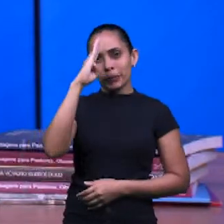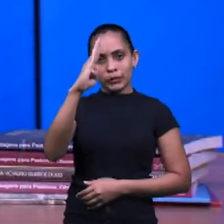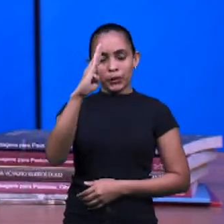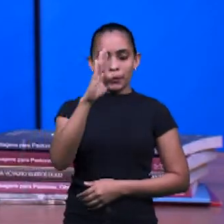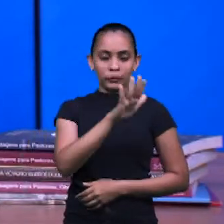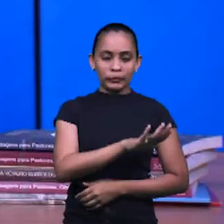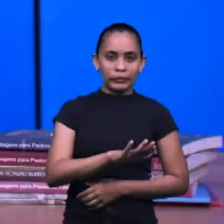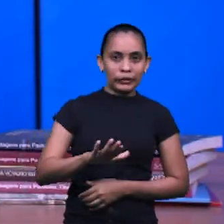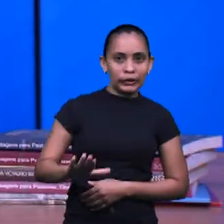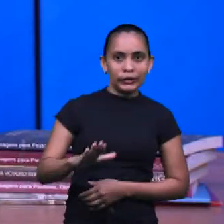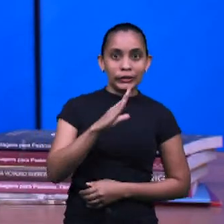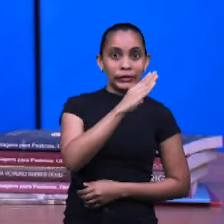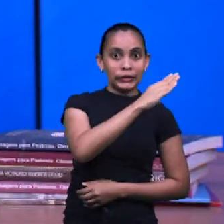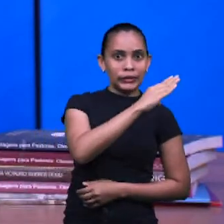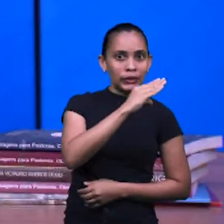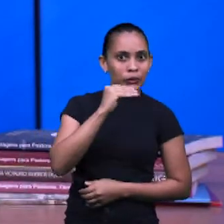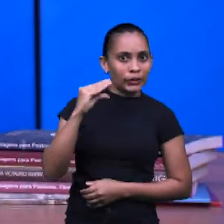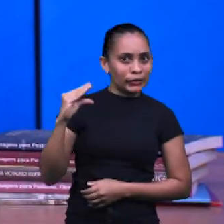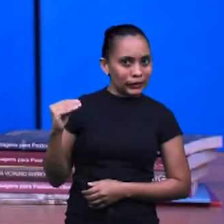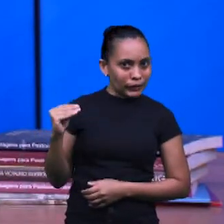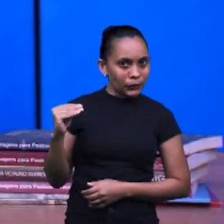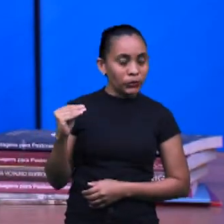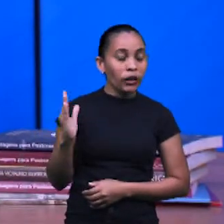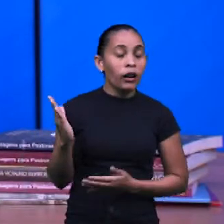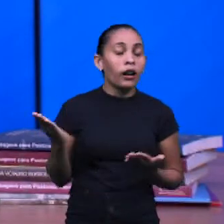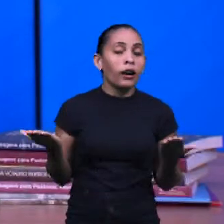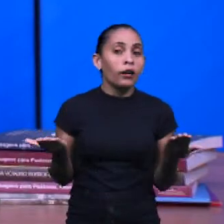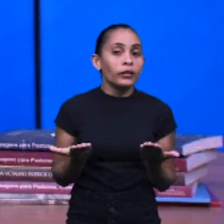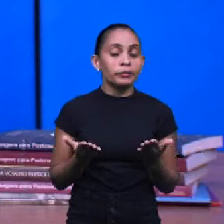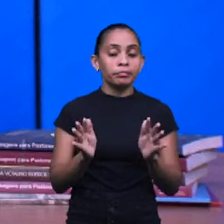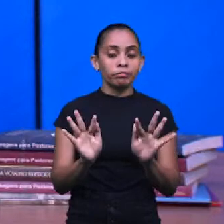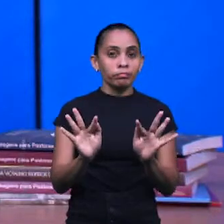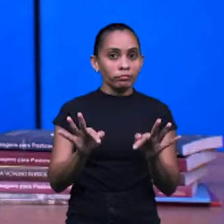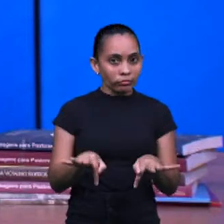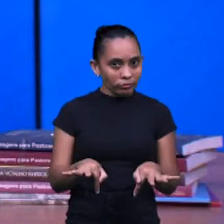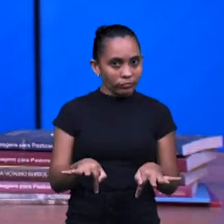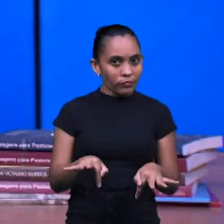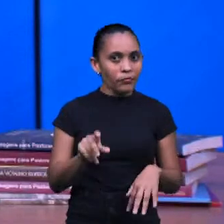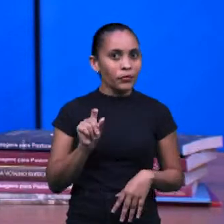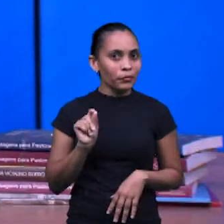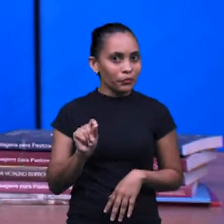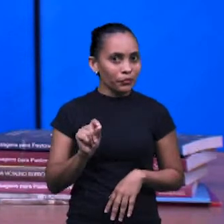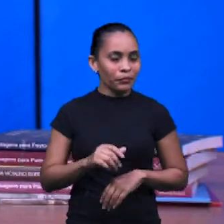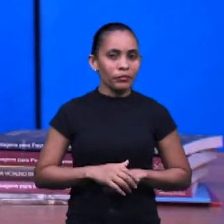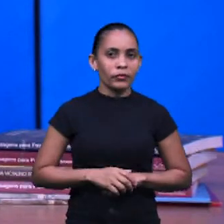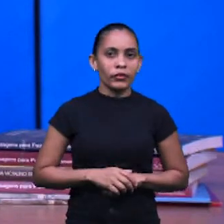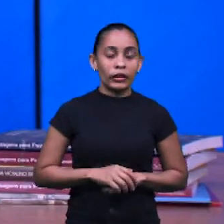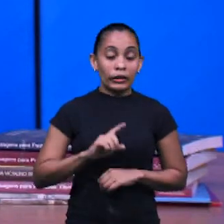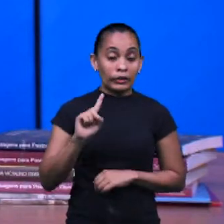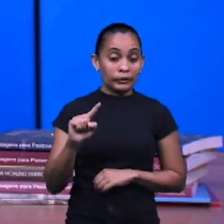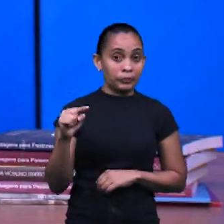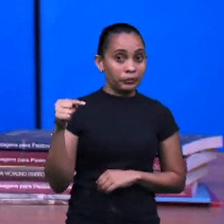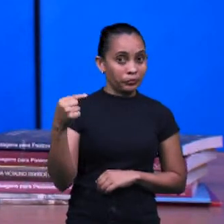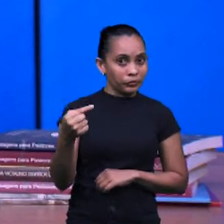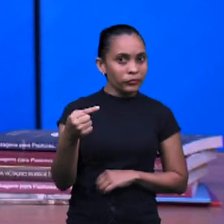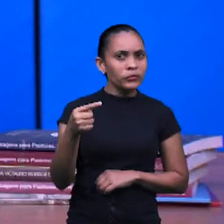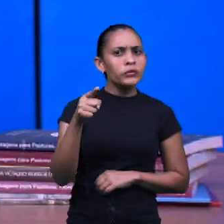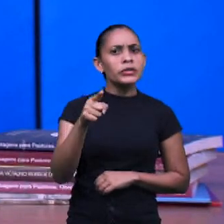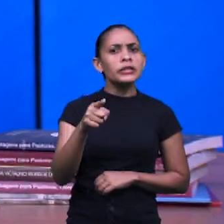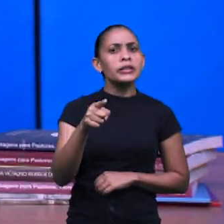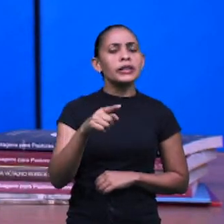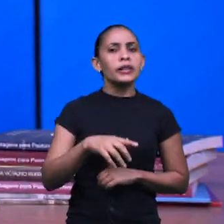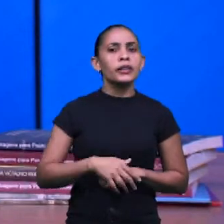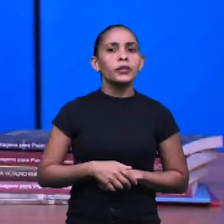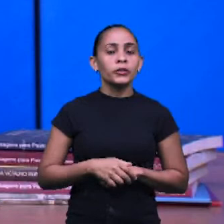crianças, intermediários e adolescentes, mas nós queremos deixar aqui a recomendação para que daqui a pouco você não perca